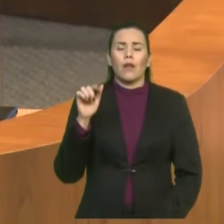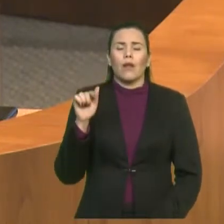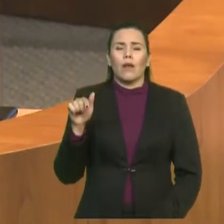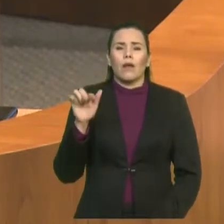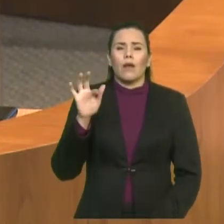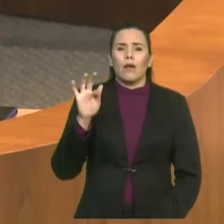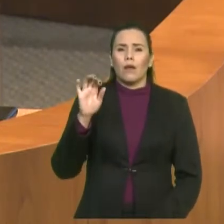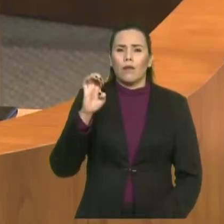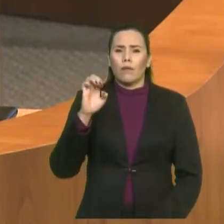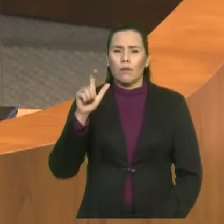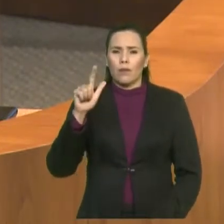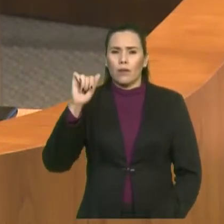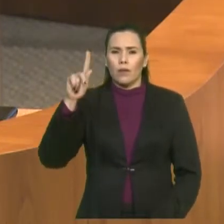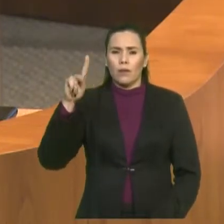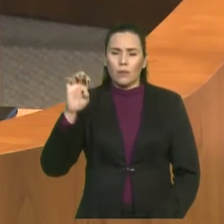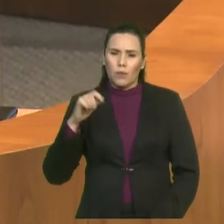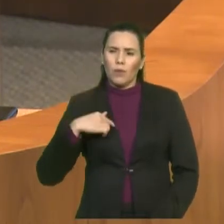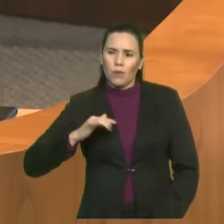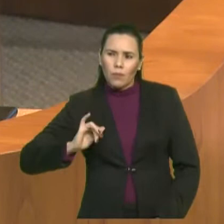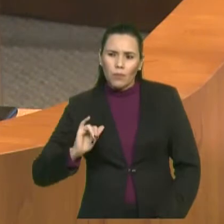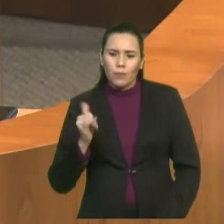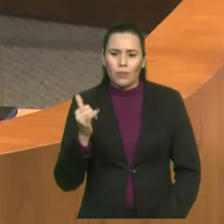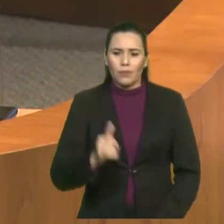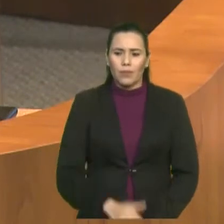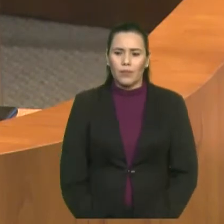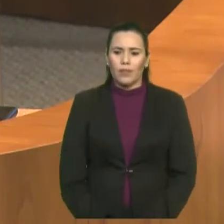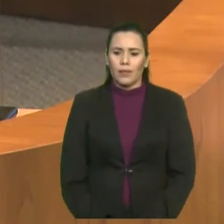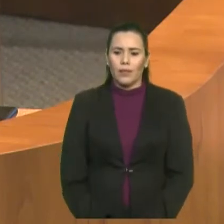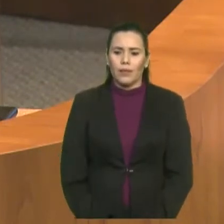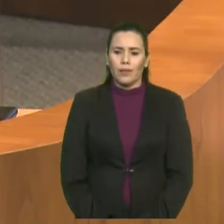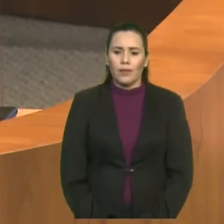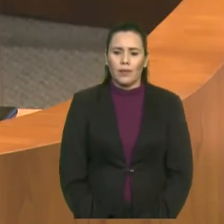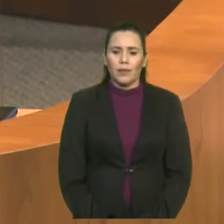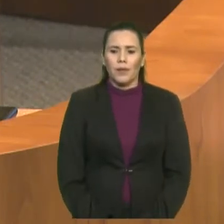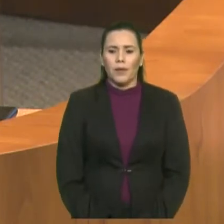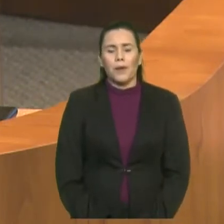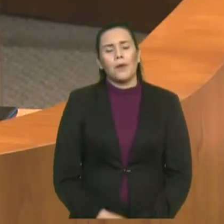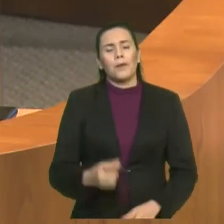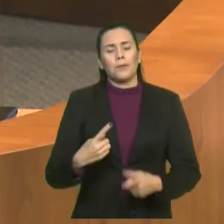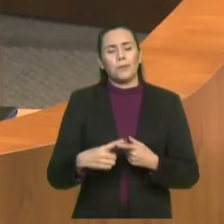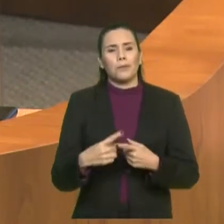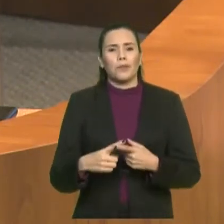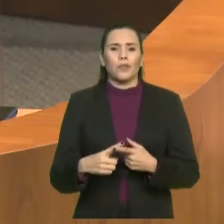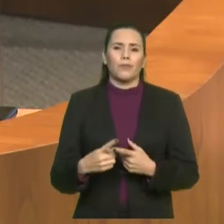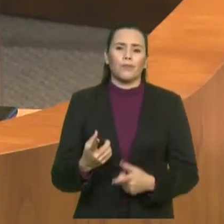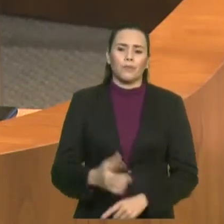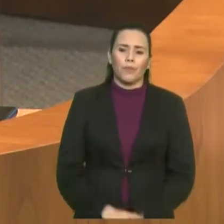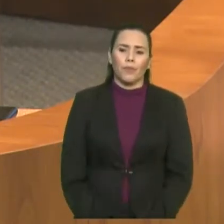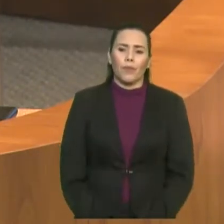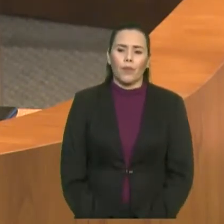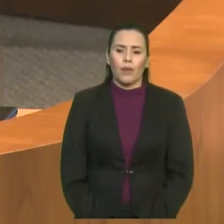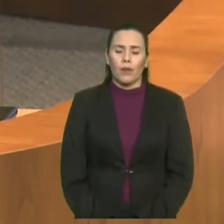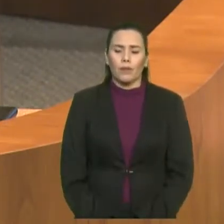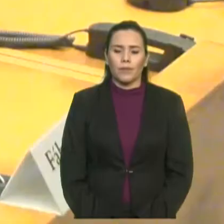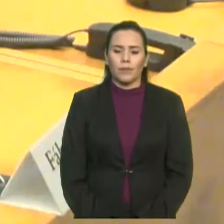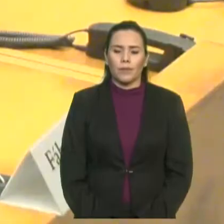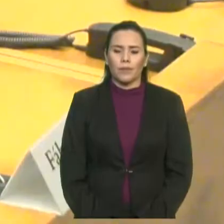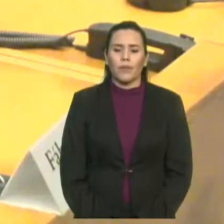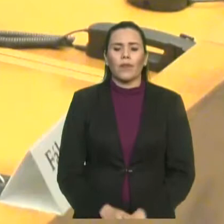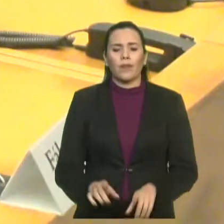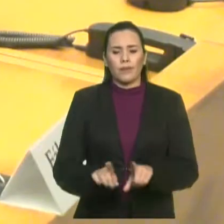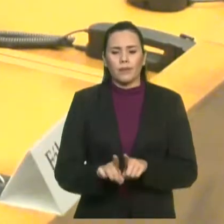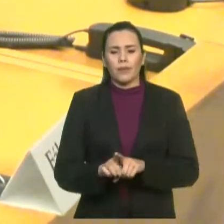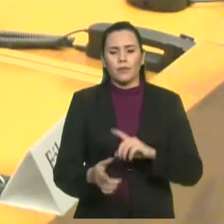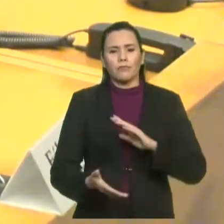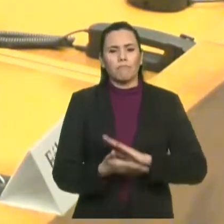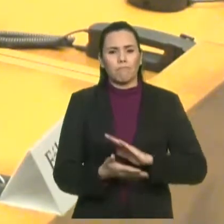Glauber disse, não são todos os dias que a gente tem esse privilégio, mas também fazer uma saudação, na verdade,